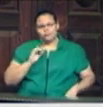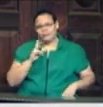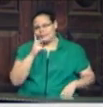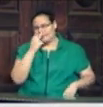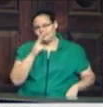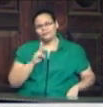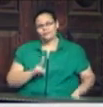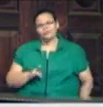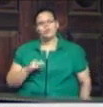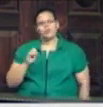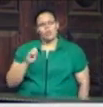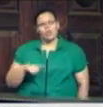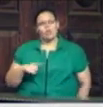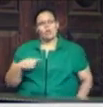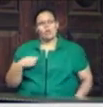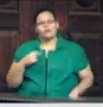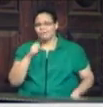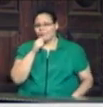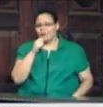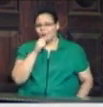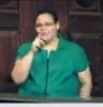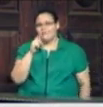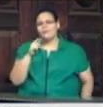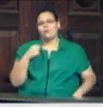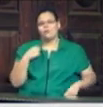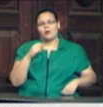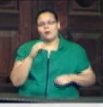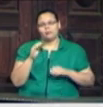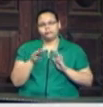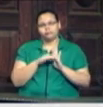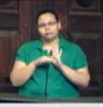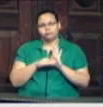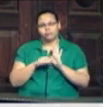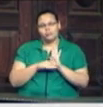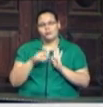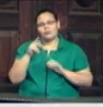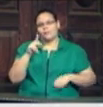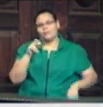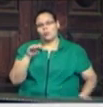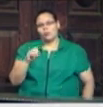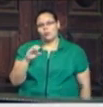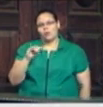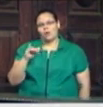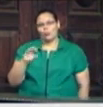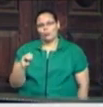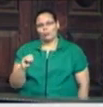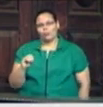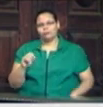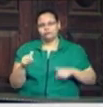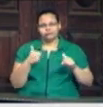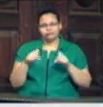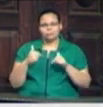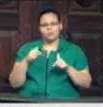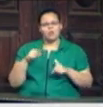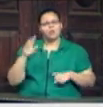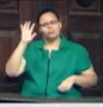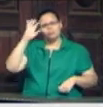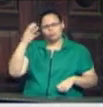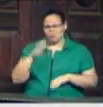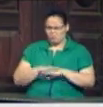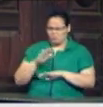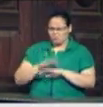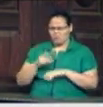aí, vem agora as soluções que estamos enfrentando hoje. Soluções do